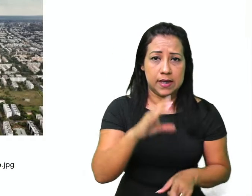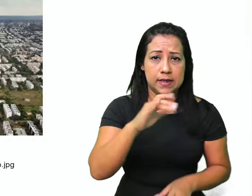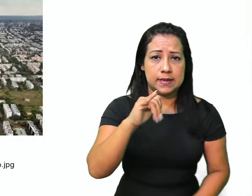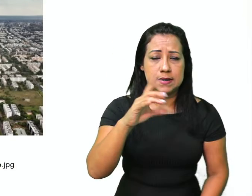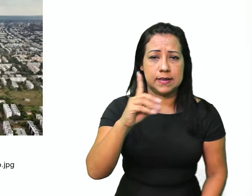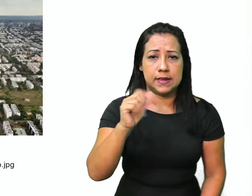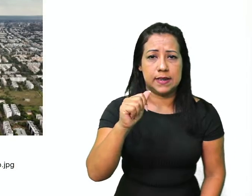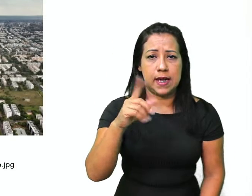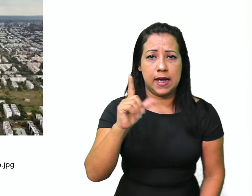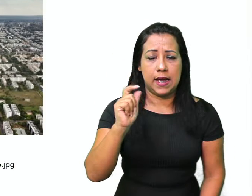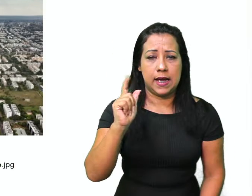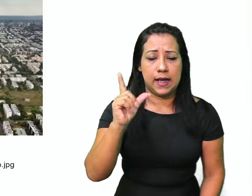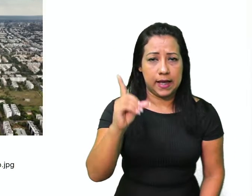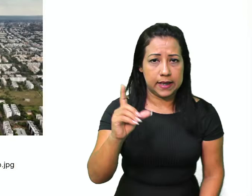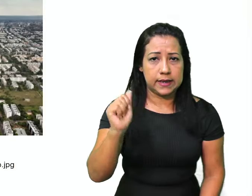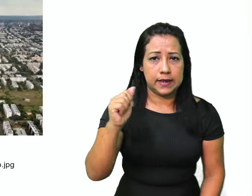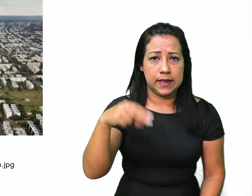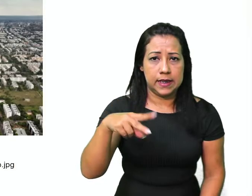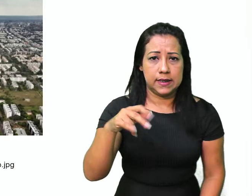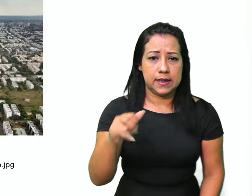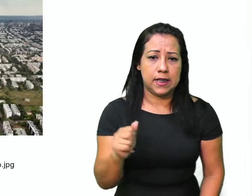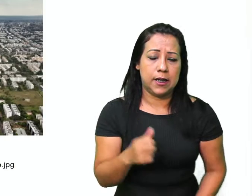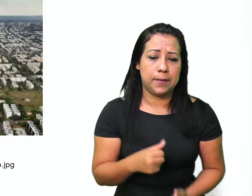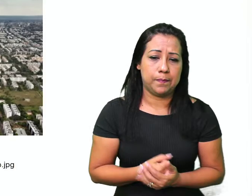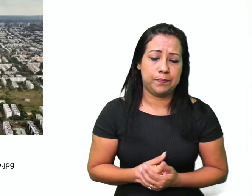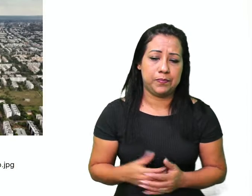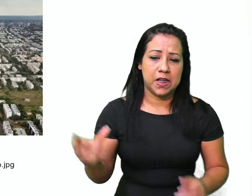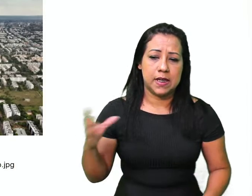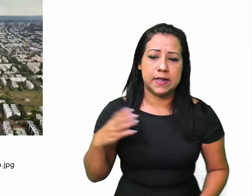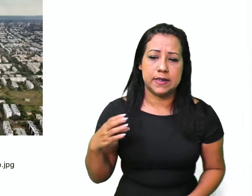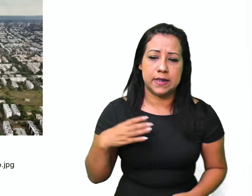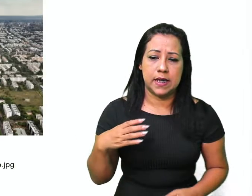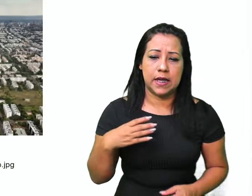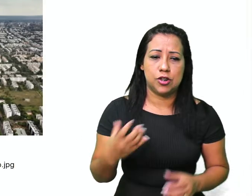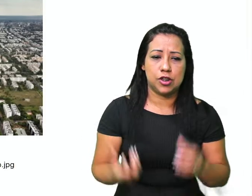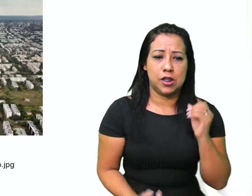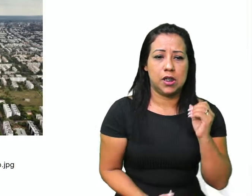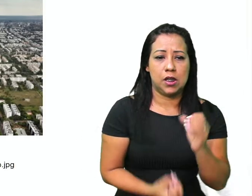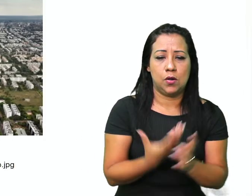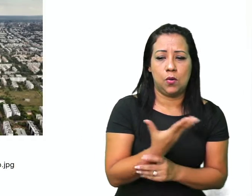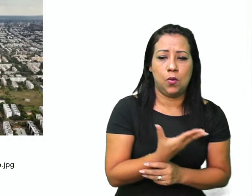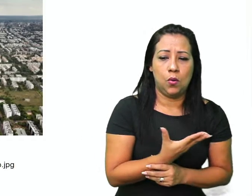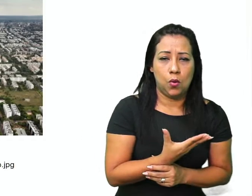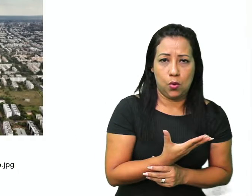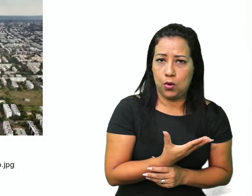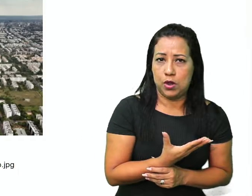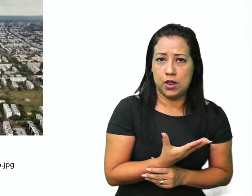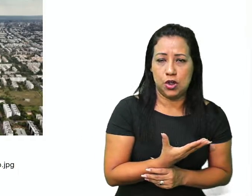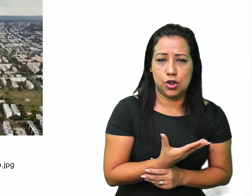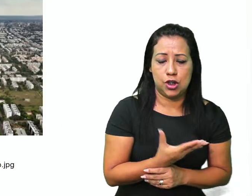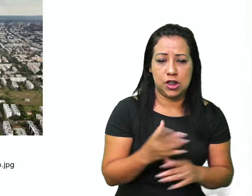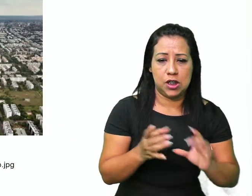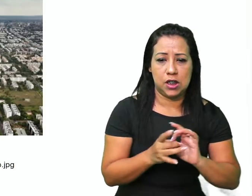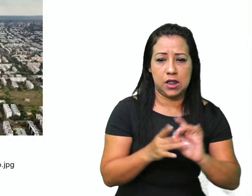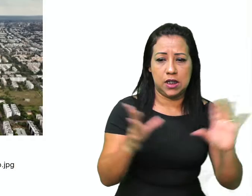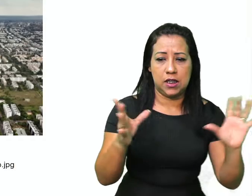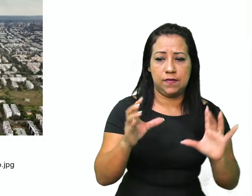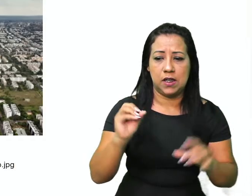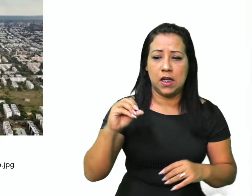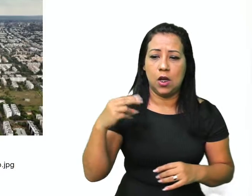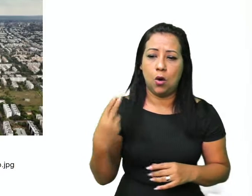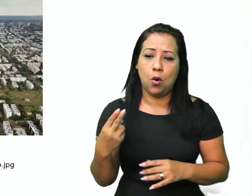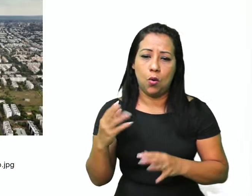Cidade. A origem dela pode ser espontânea, pode ser planejada. Como Brasília, Palmas, Belo Horizonte. Isso aí é um